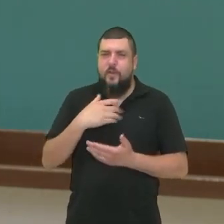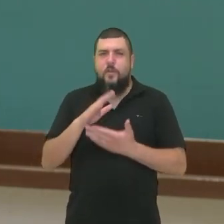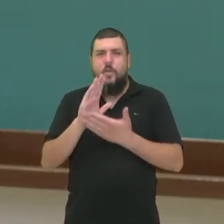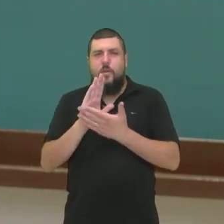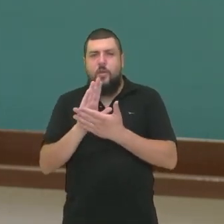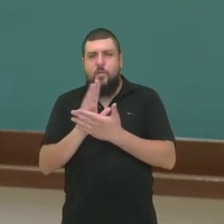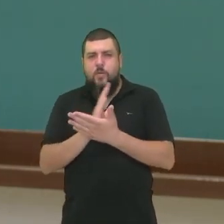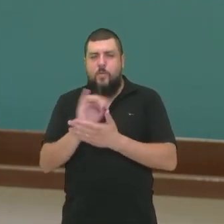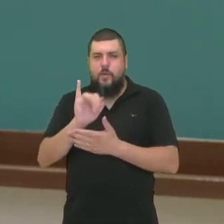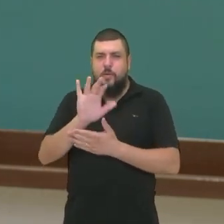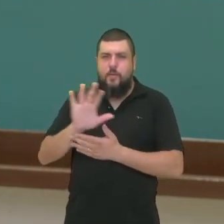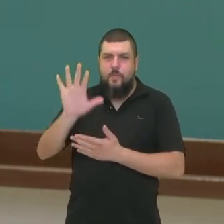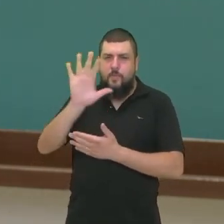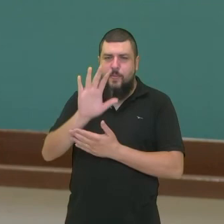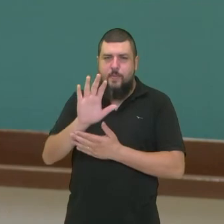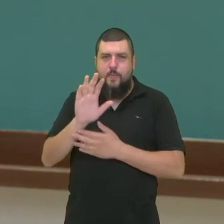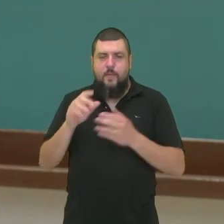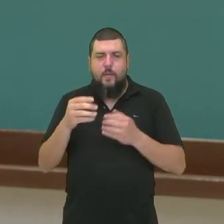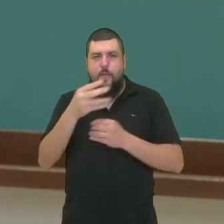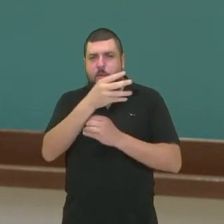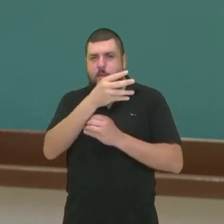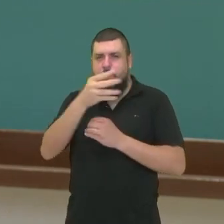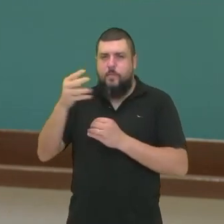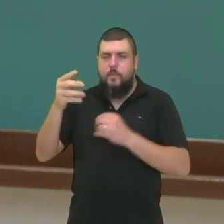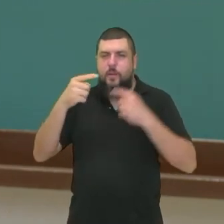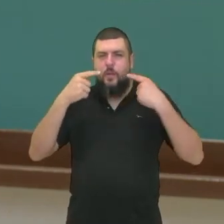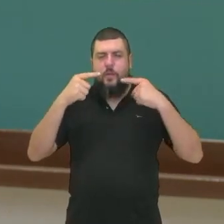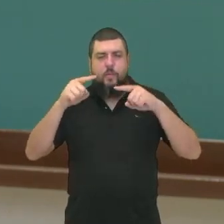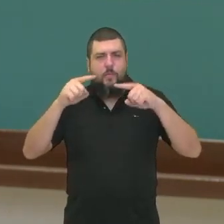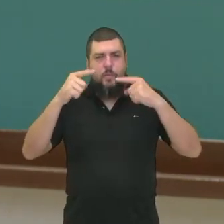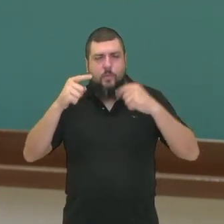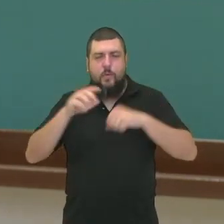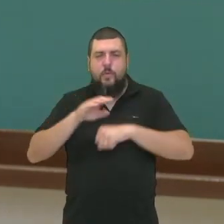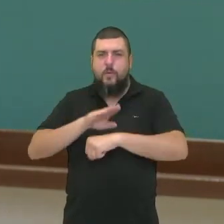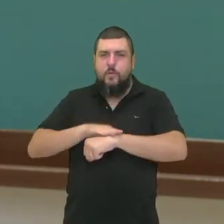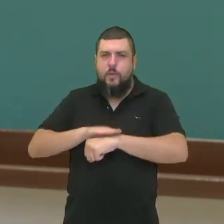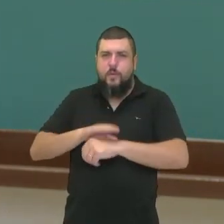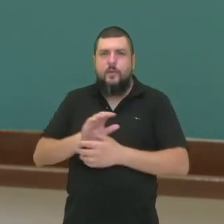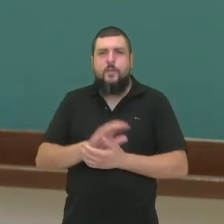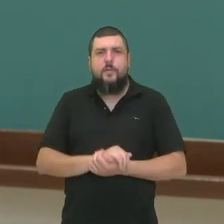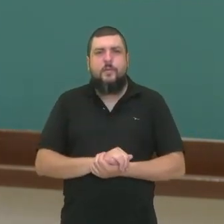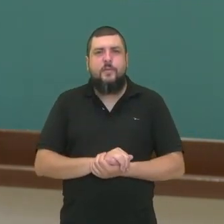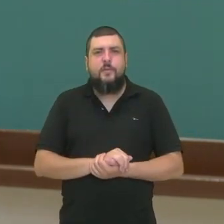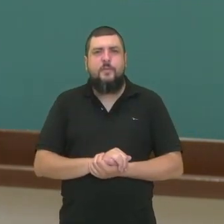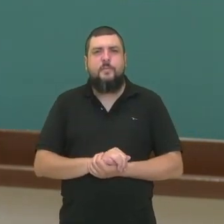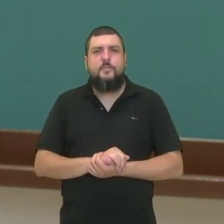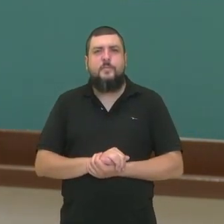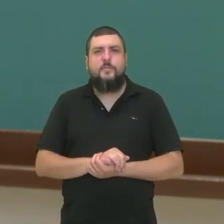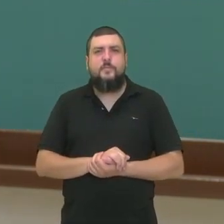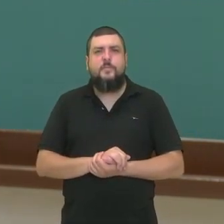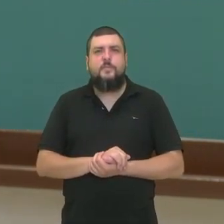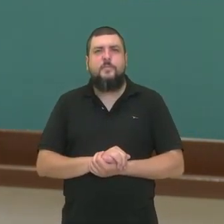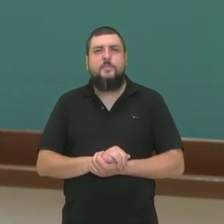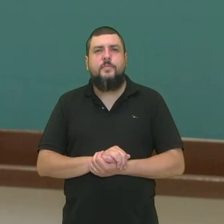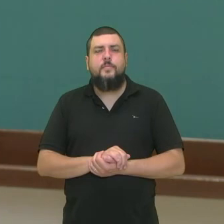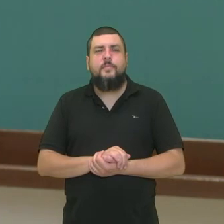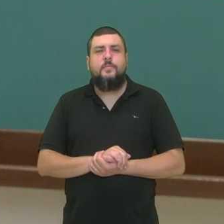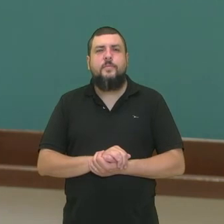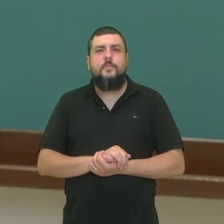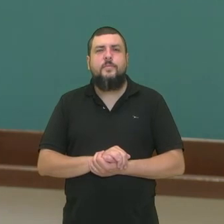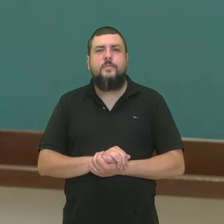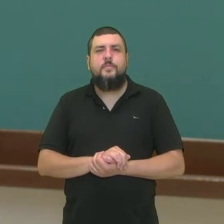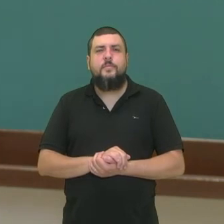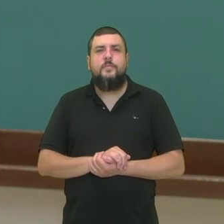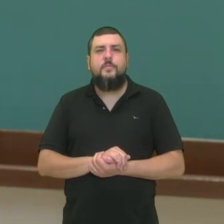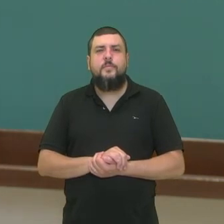gente está vendo aqui a questão dos compassos, a separação das notas musicais, né? Então a gente